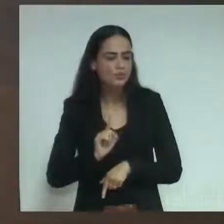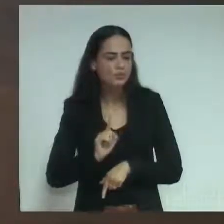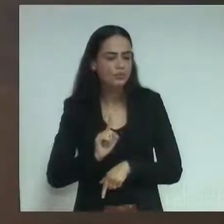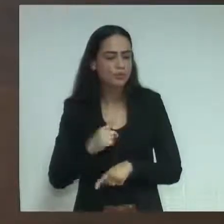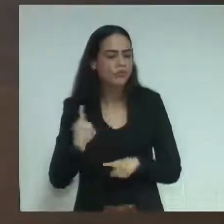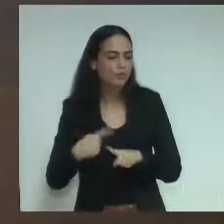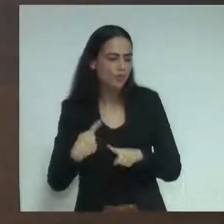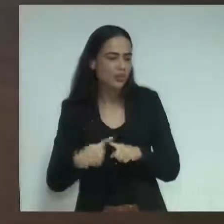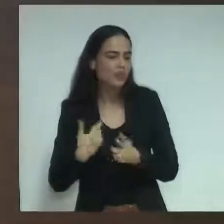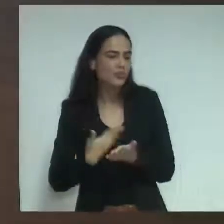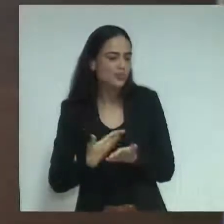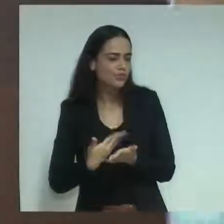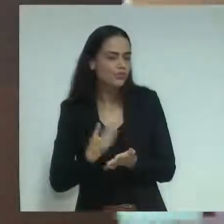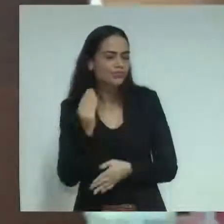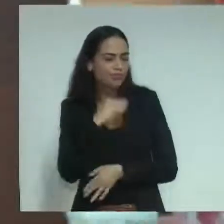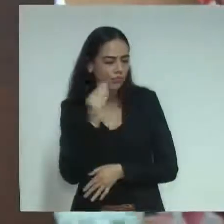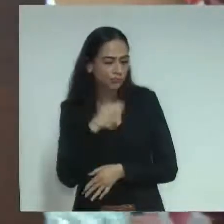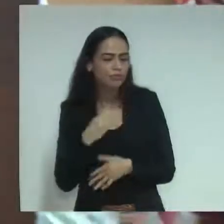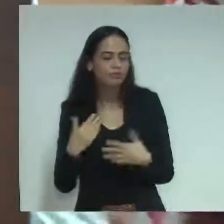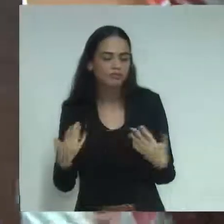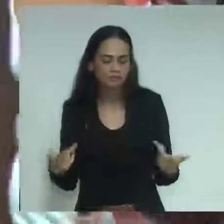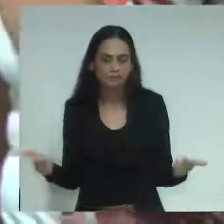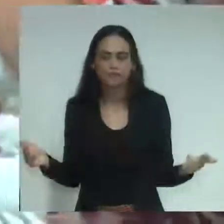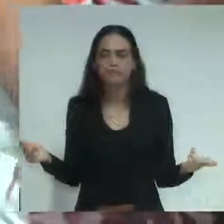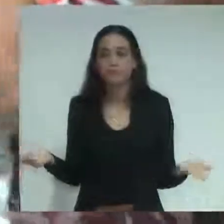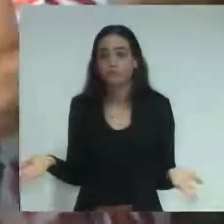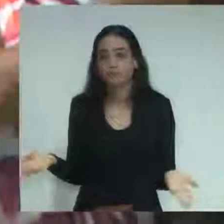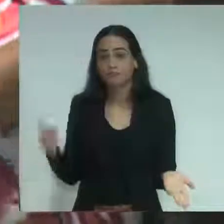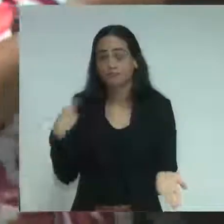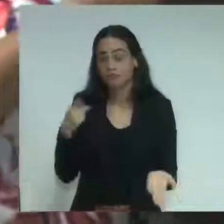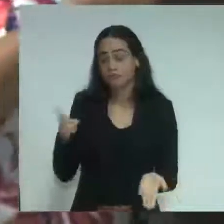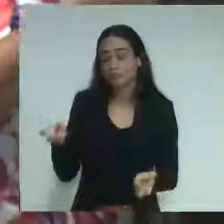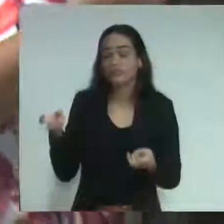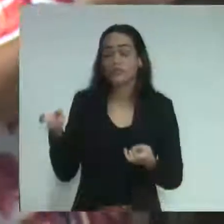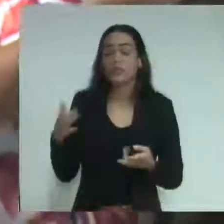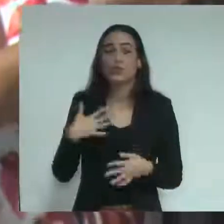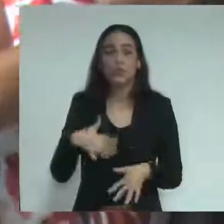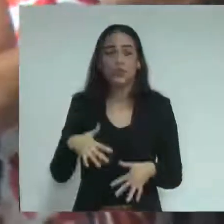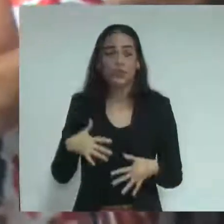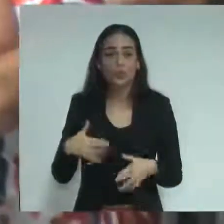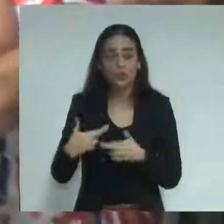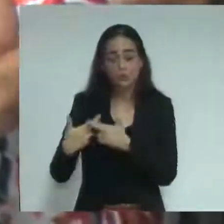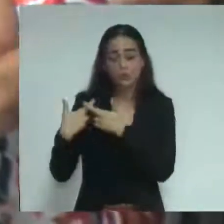da história, a gente vai ficar lamentando, achando que está sempre longe da gente a